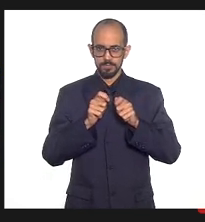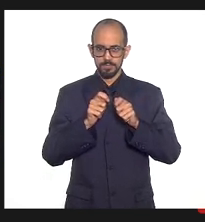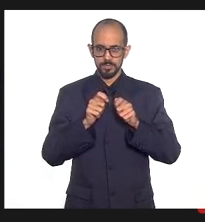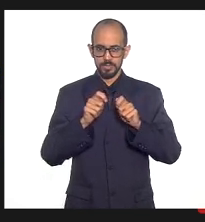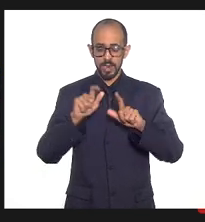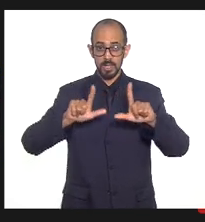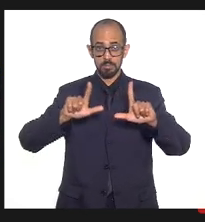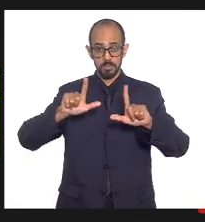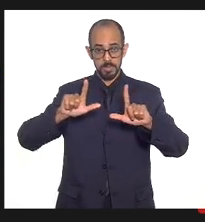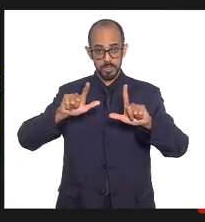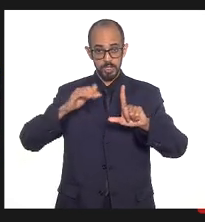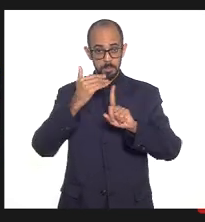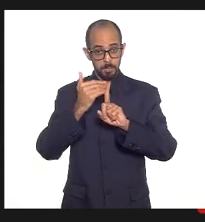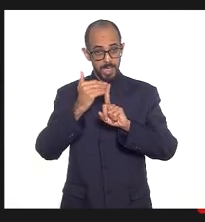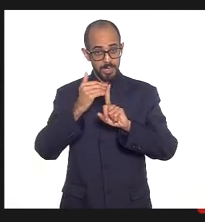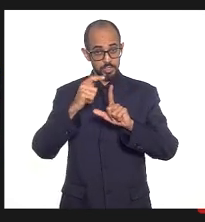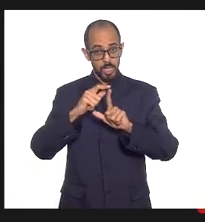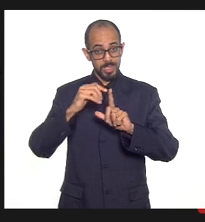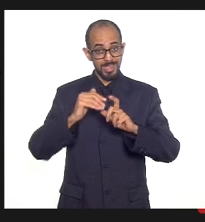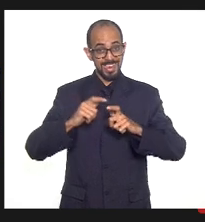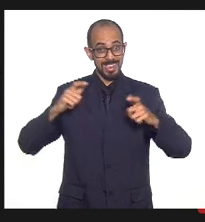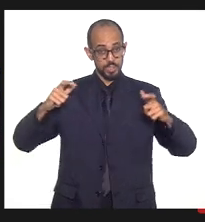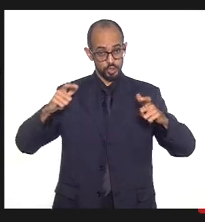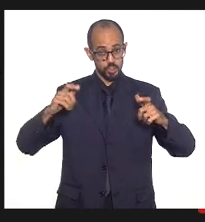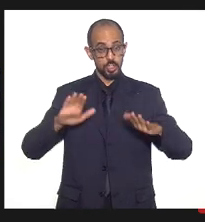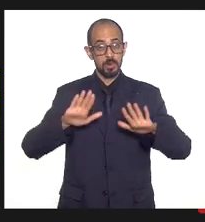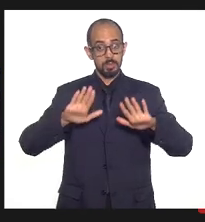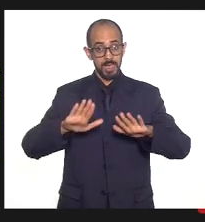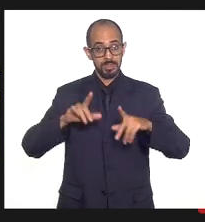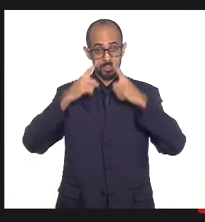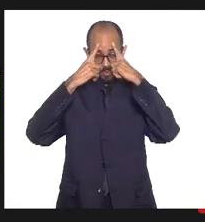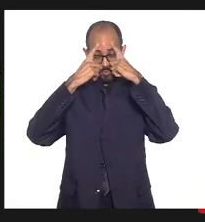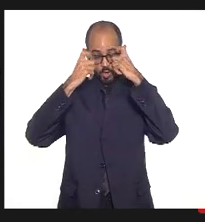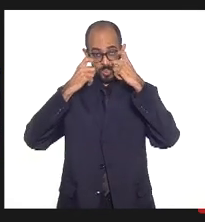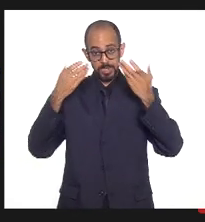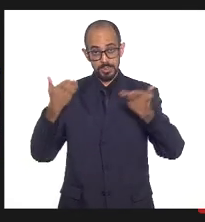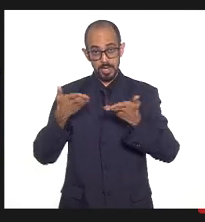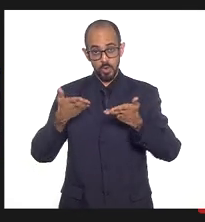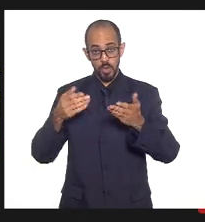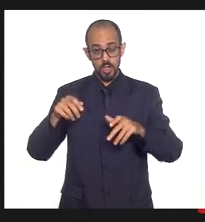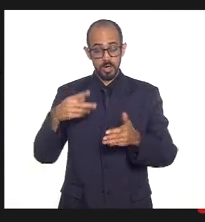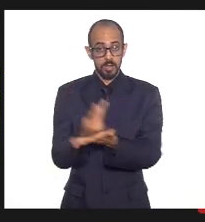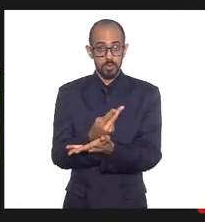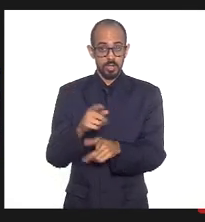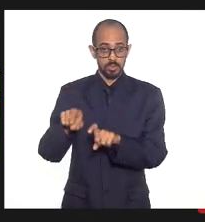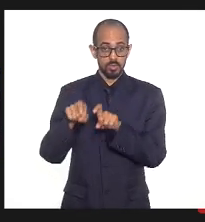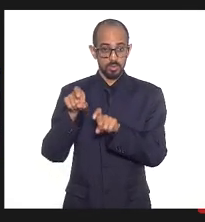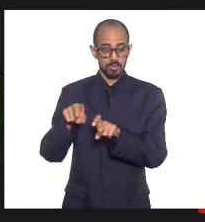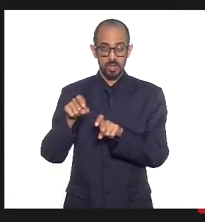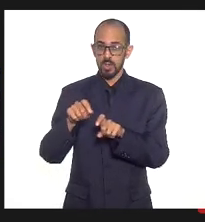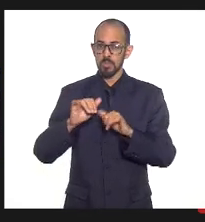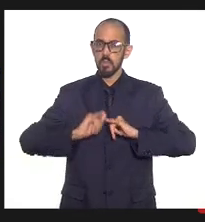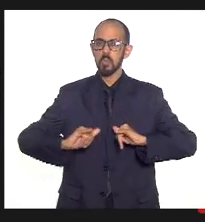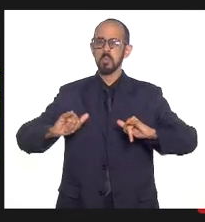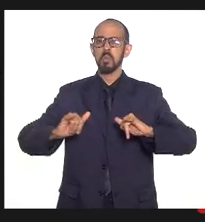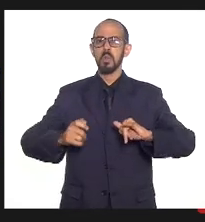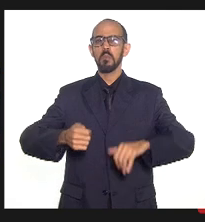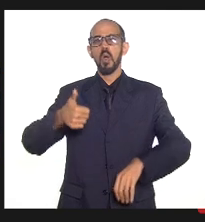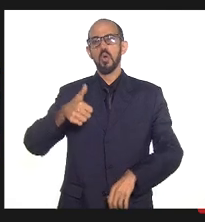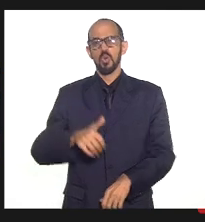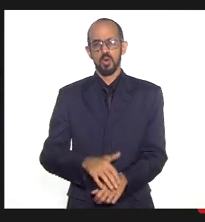grande mídia. Mas a violência que o jornalista vive no interior são pouco divulgados, pouco